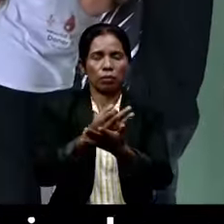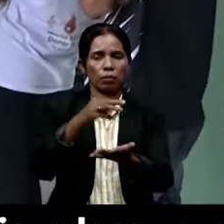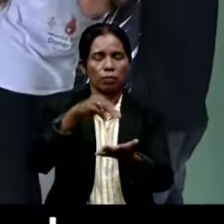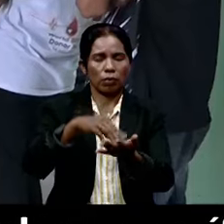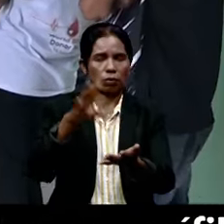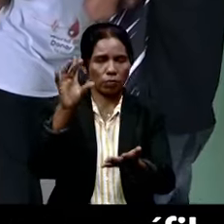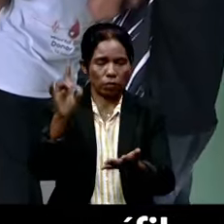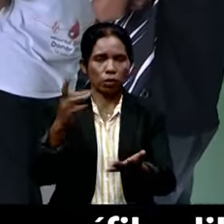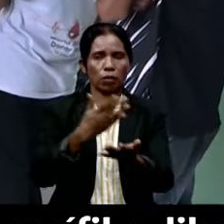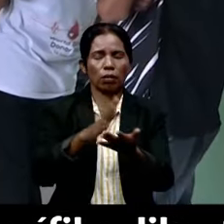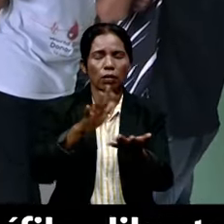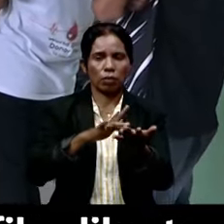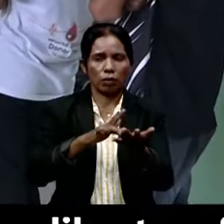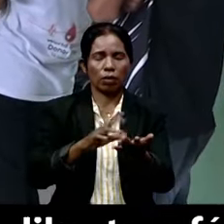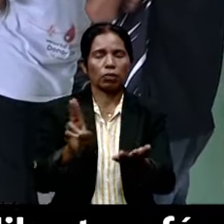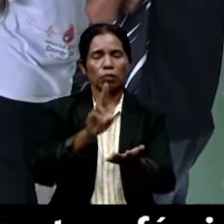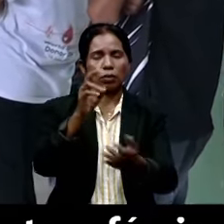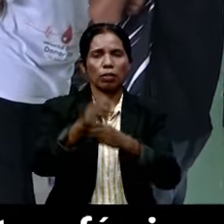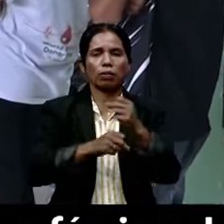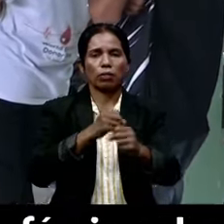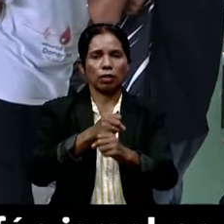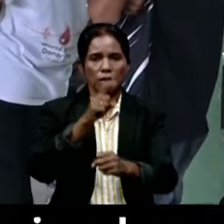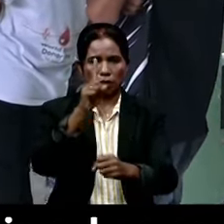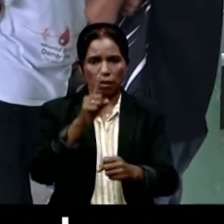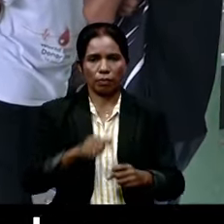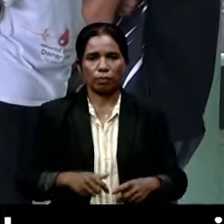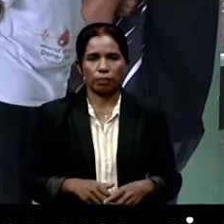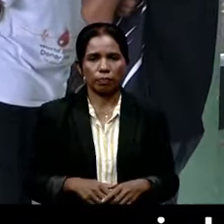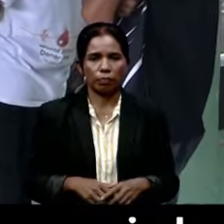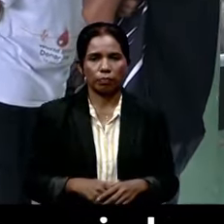sosai moro ko libele aguenta to tinang idatan Rohimadia Jamil Santos Zimen.